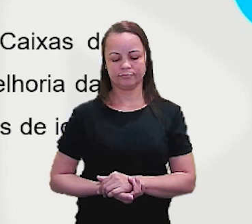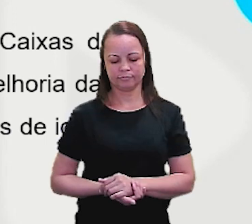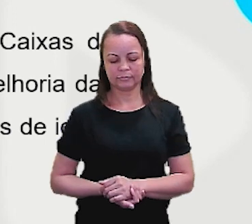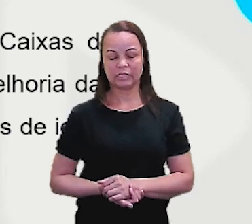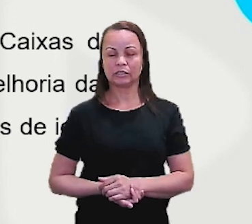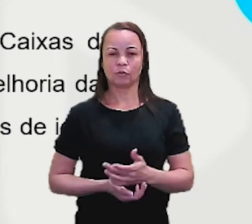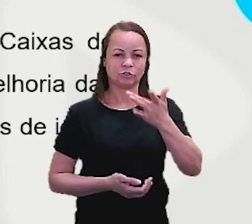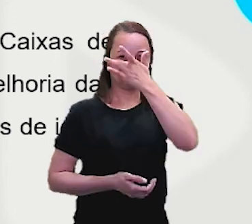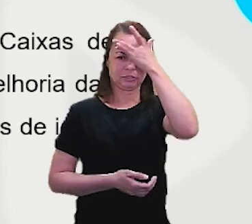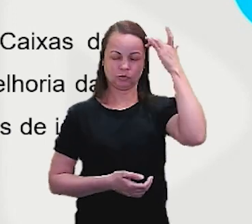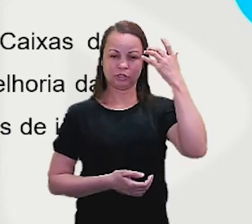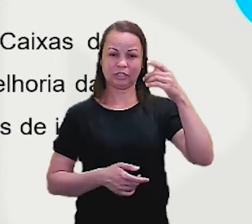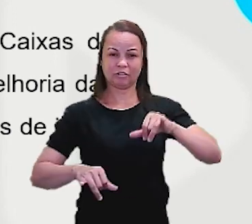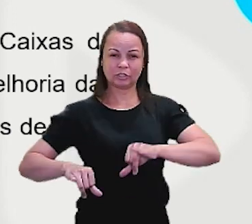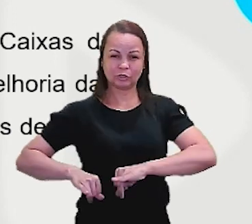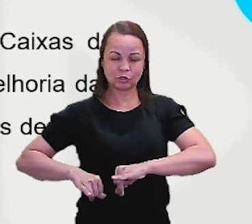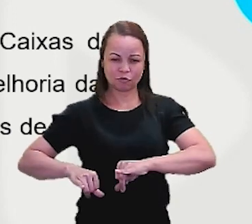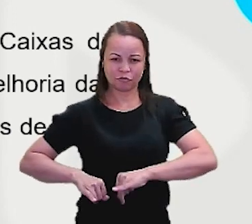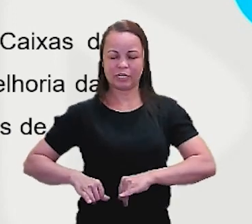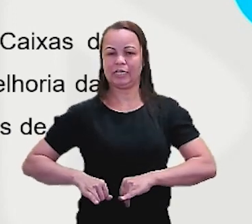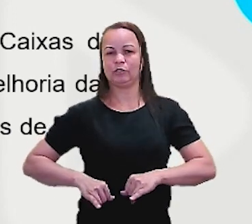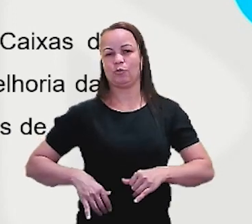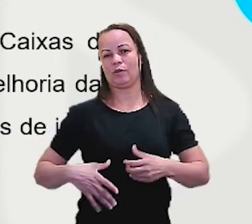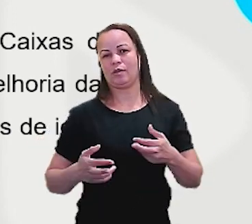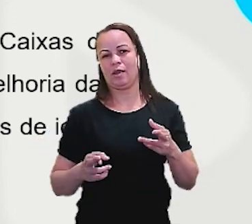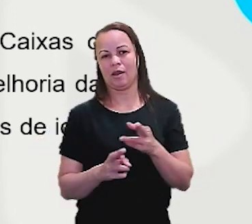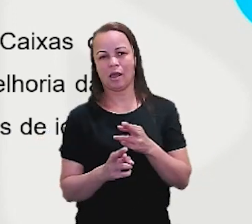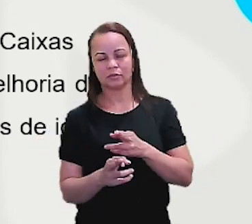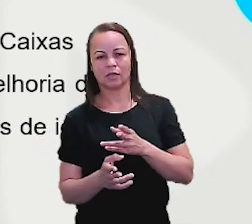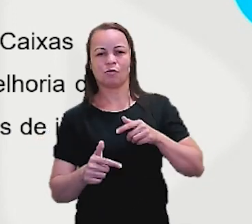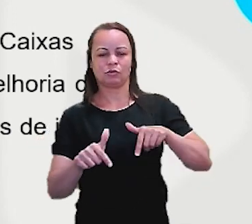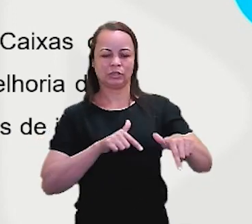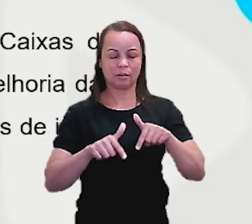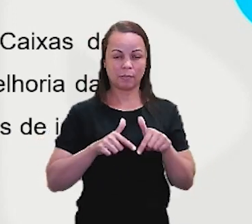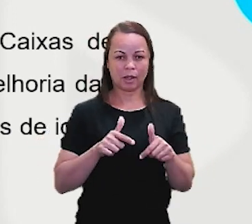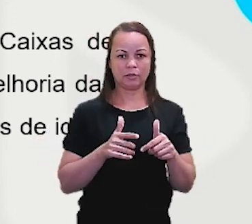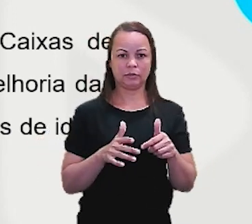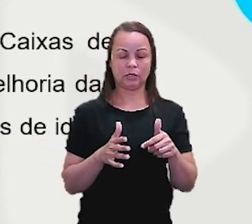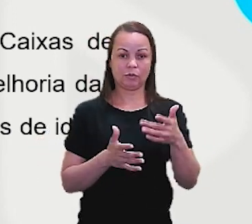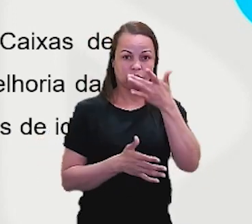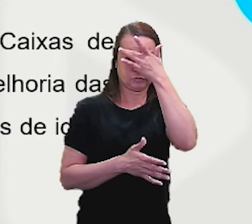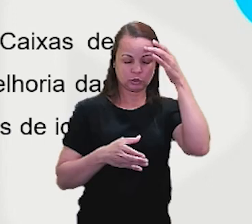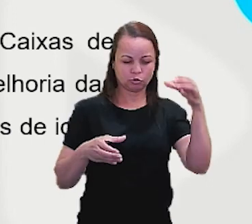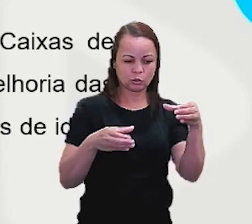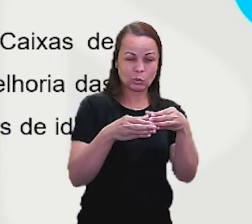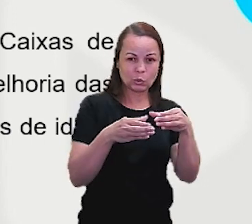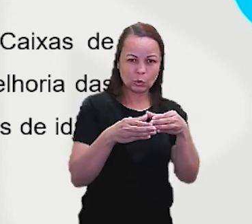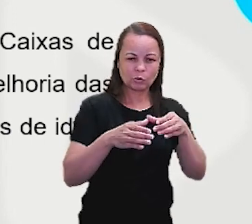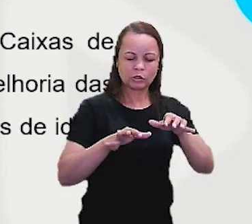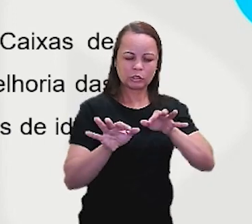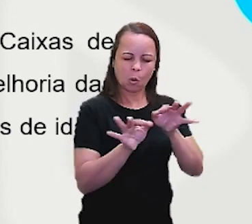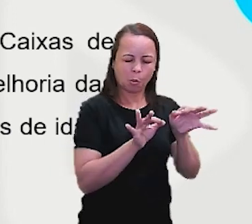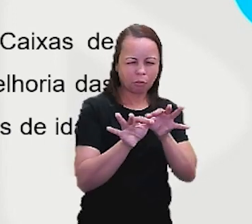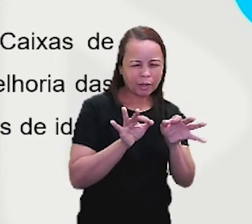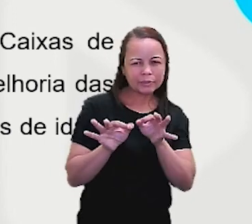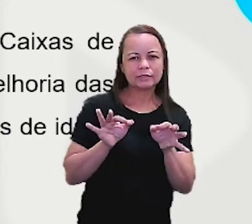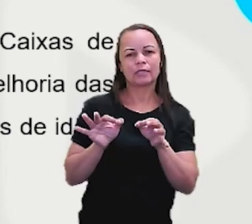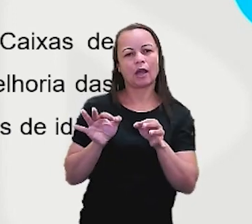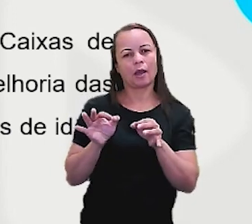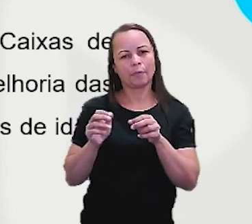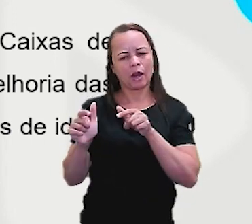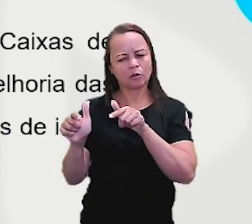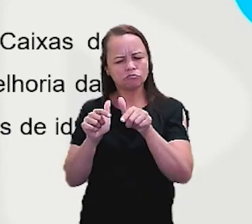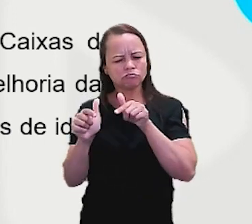estavam sofrendo demais em relação às condições de trabalho, então os operários começaram a se organizar para um ajudar o